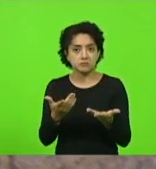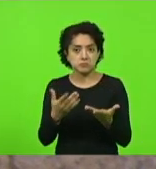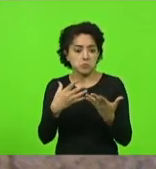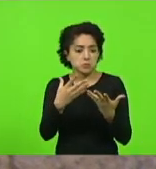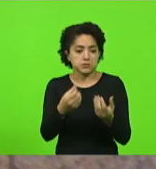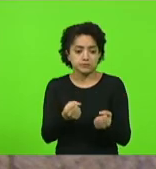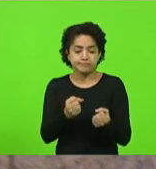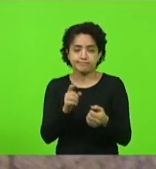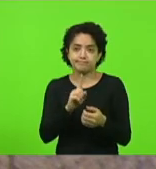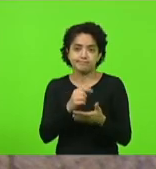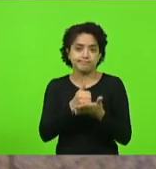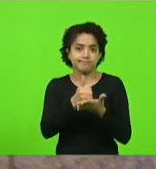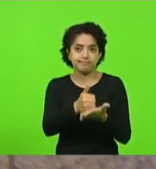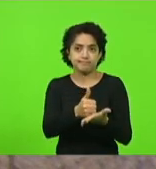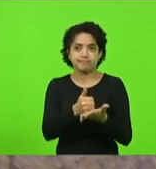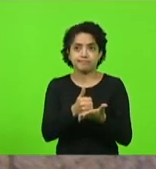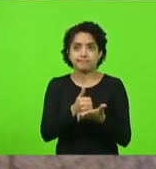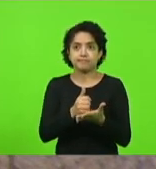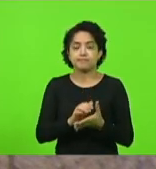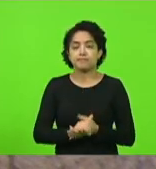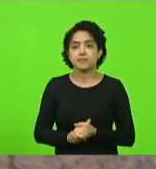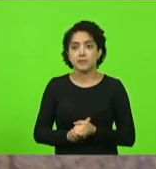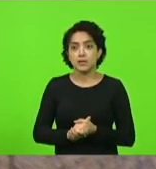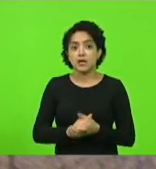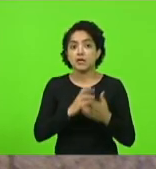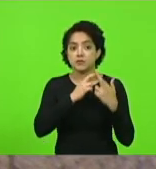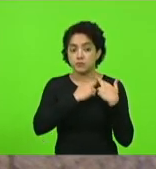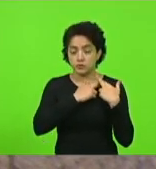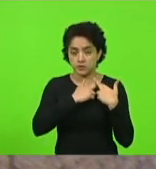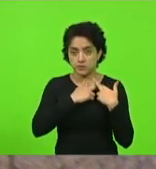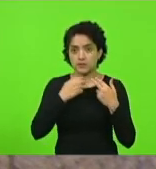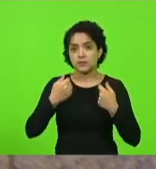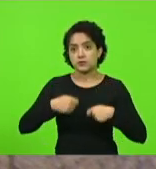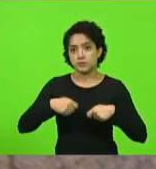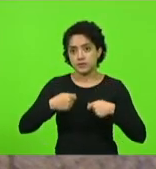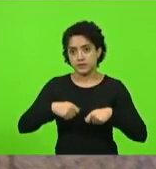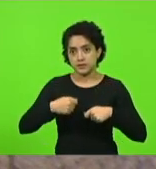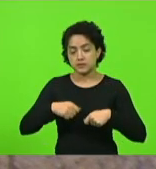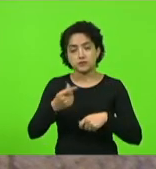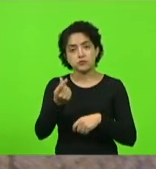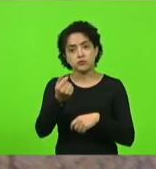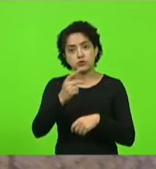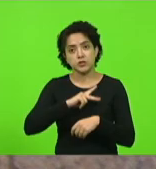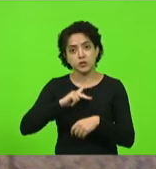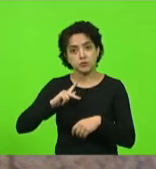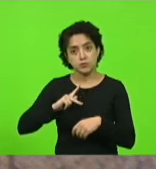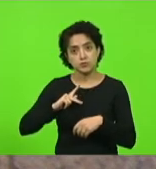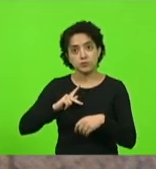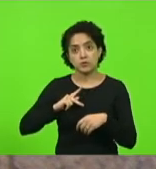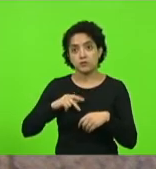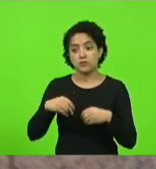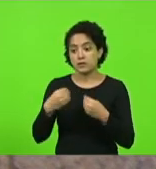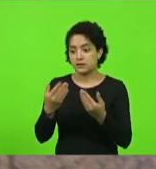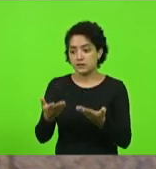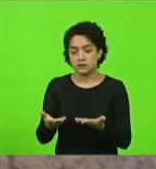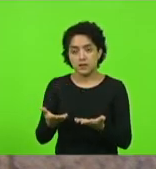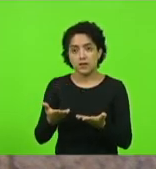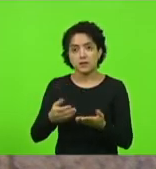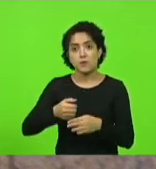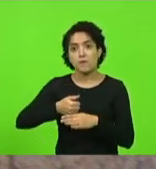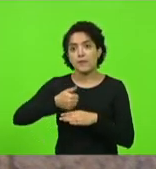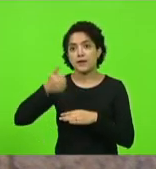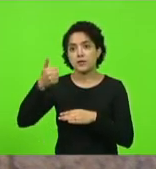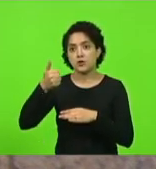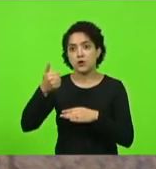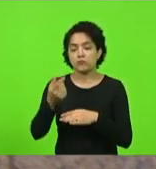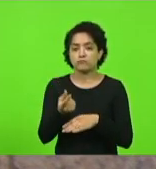disso. O dinheiro público tem que ser tratado com responsabilidade e a gente tem que dar a oportunidade para quem fizer o melhor